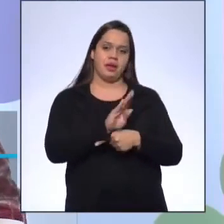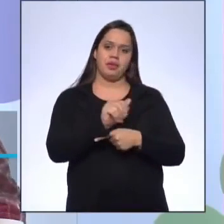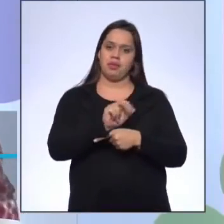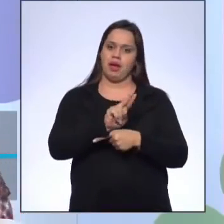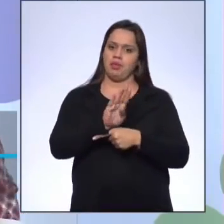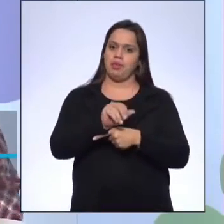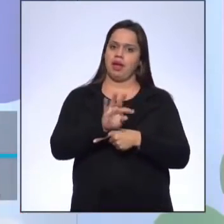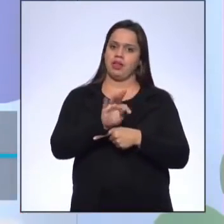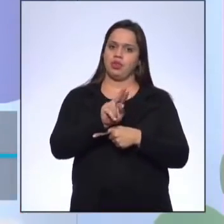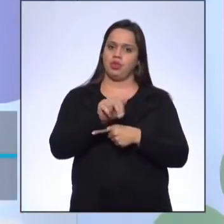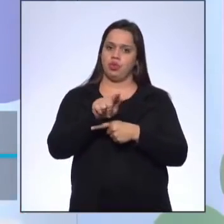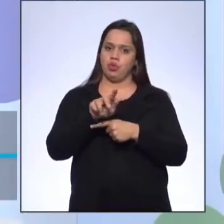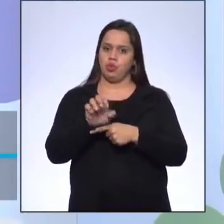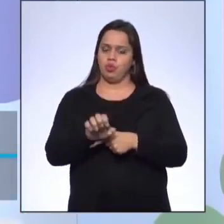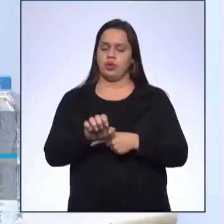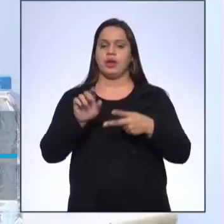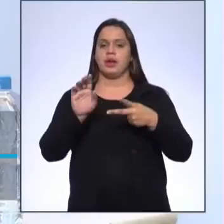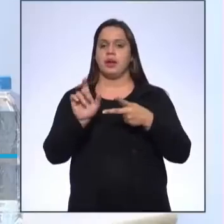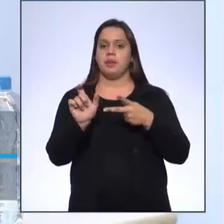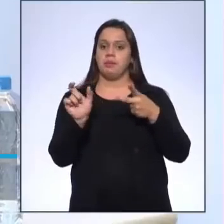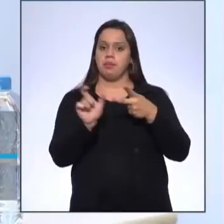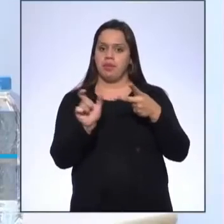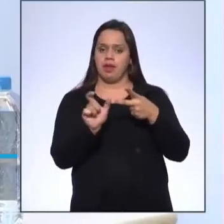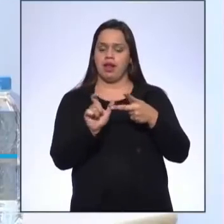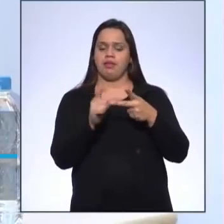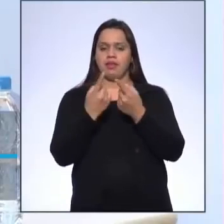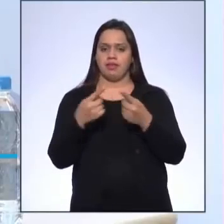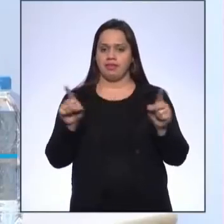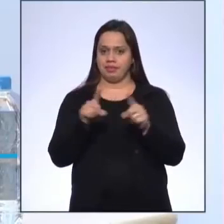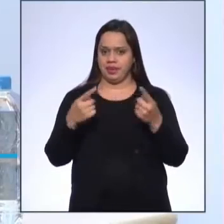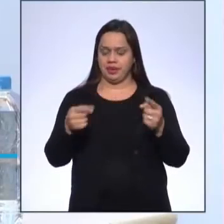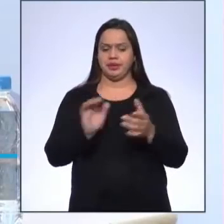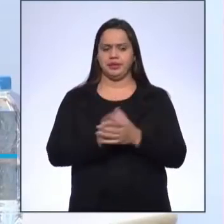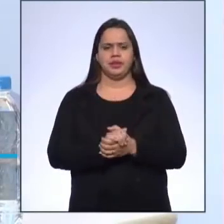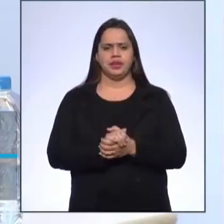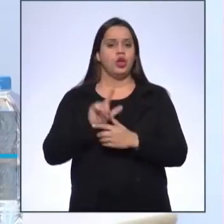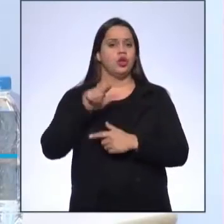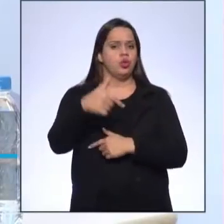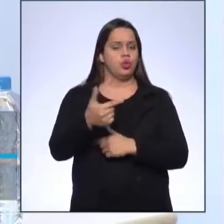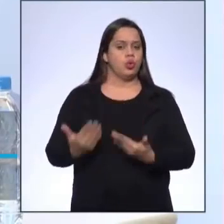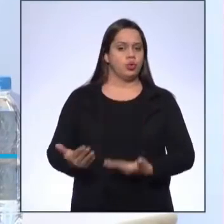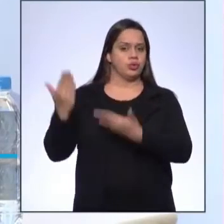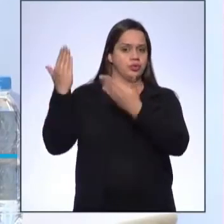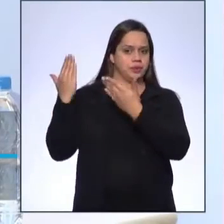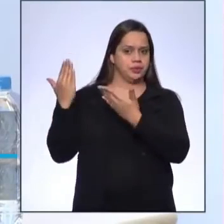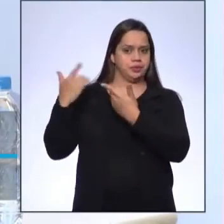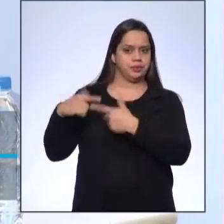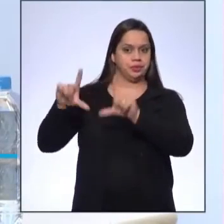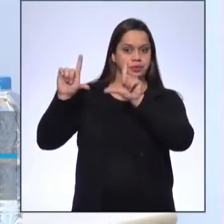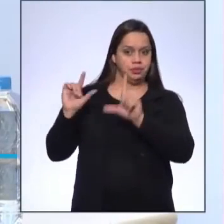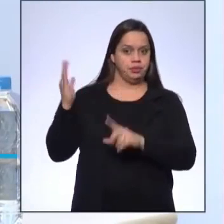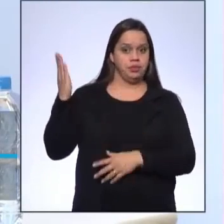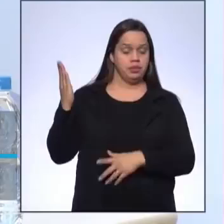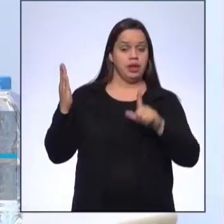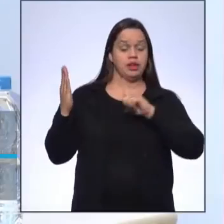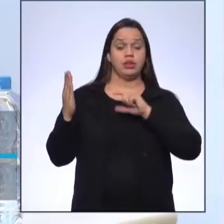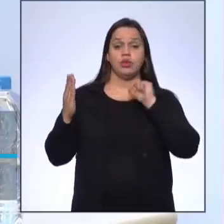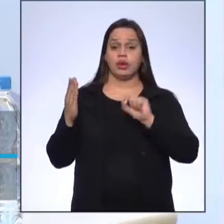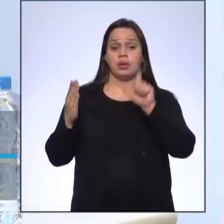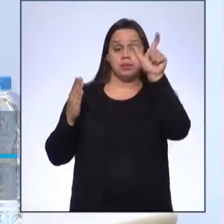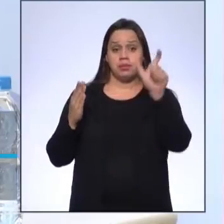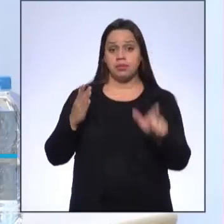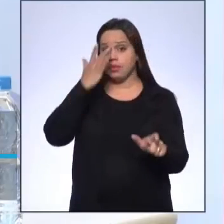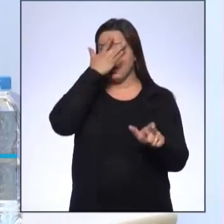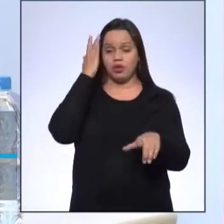e Palavra Cantada. Pessoal, no próximo slide eu vou deixar umas ideias de artistas que fazem sons corporais. Óbvio,